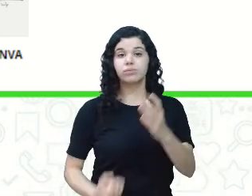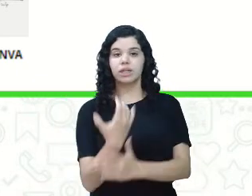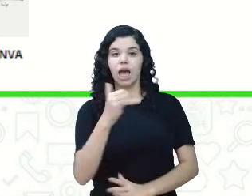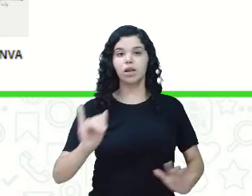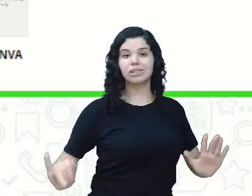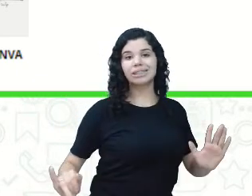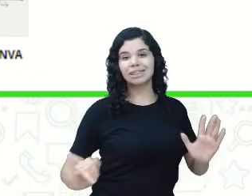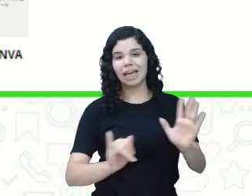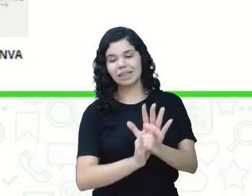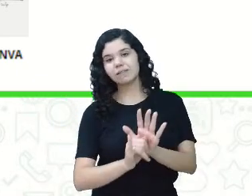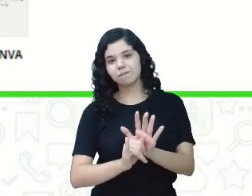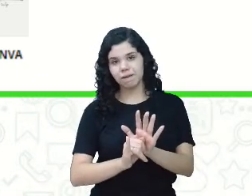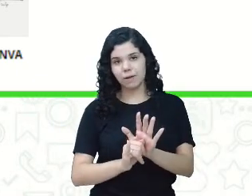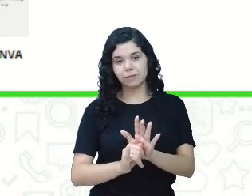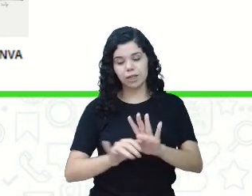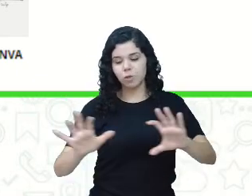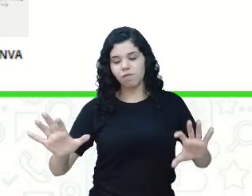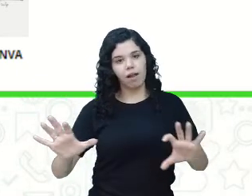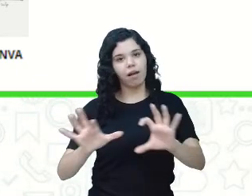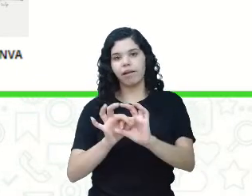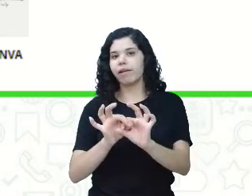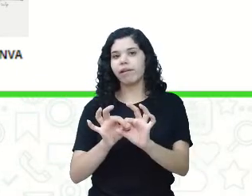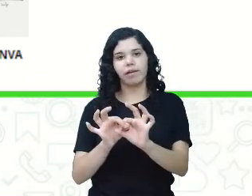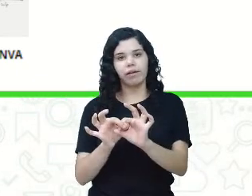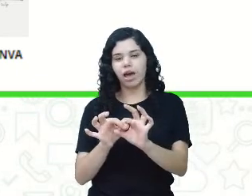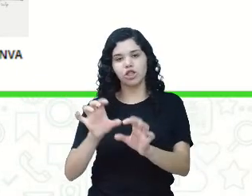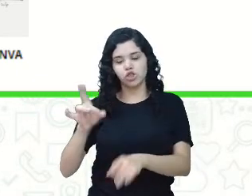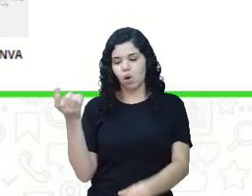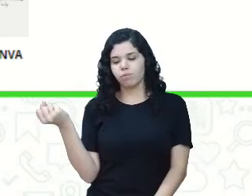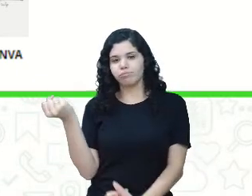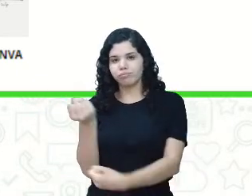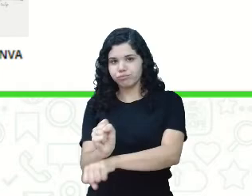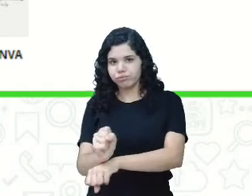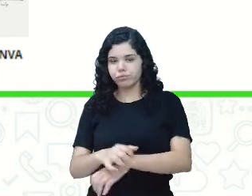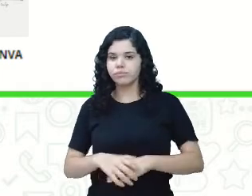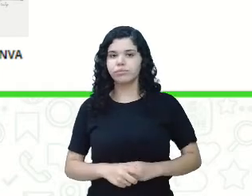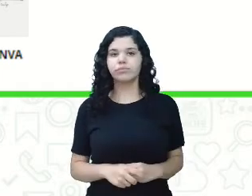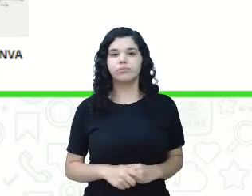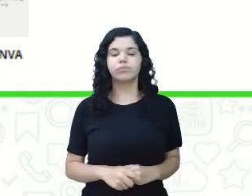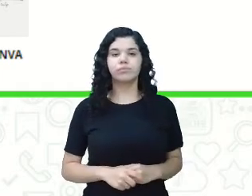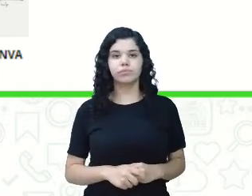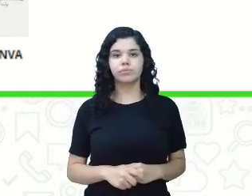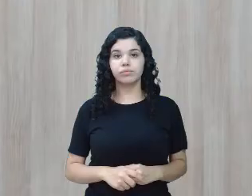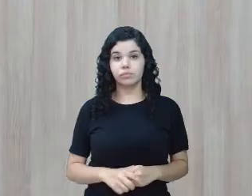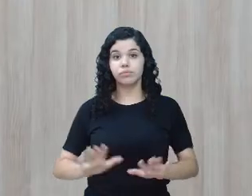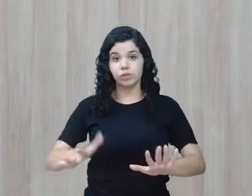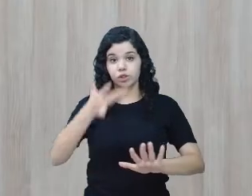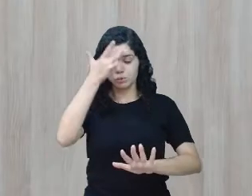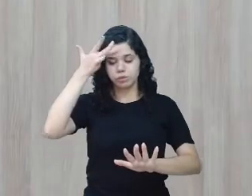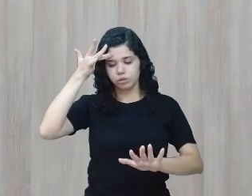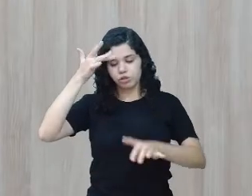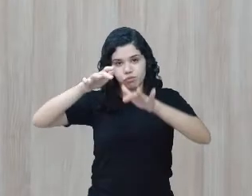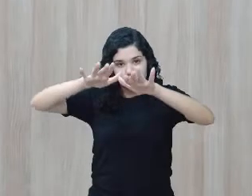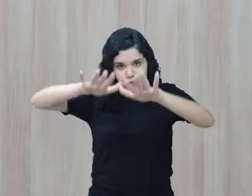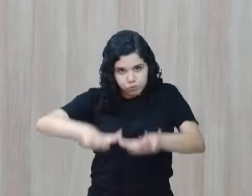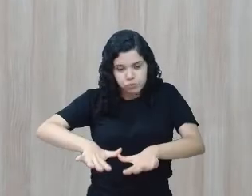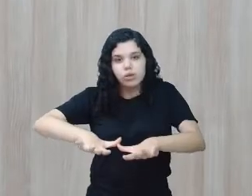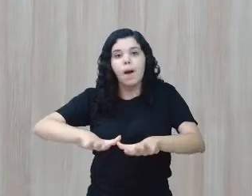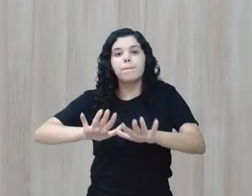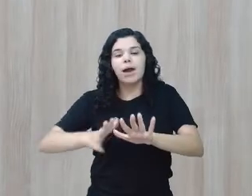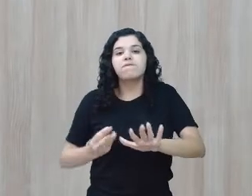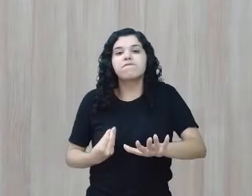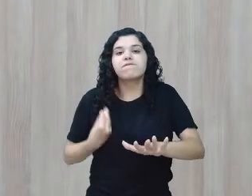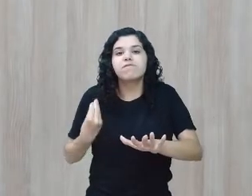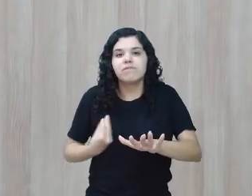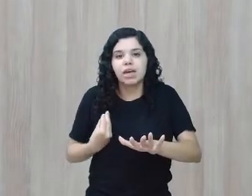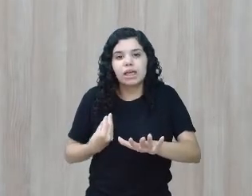não tivessem baseada apenas nas condições de cativos, ou seja, eles estavam ali, eles viviam ali, então eles achavam